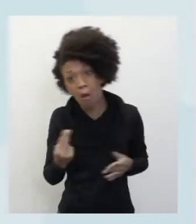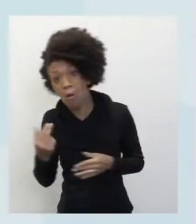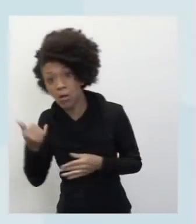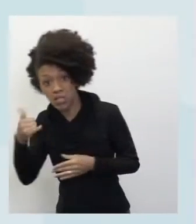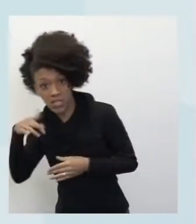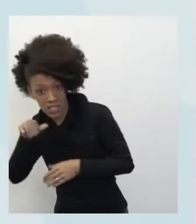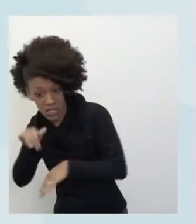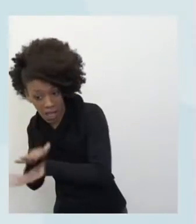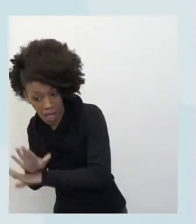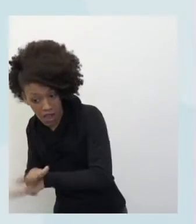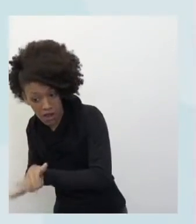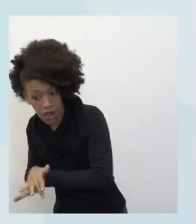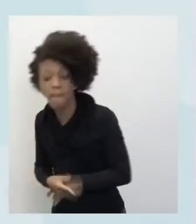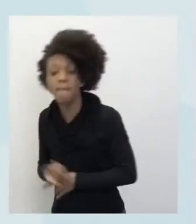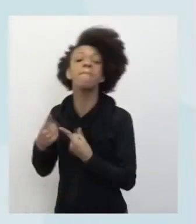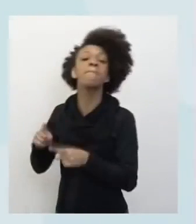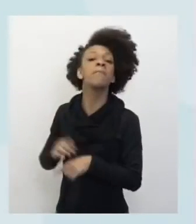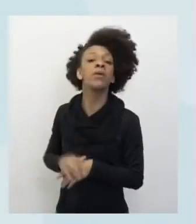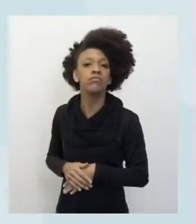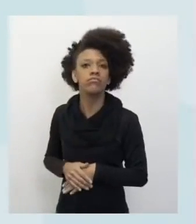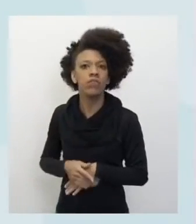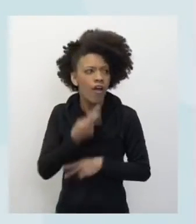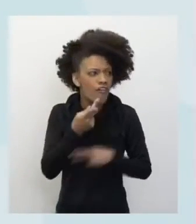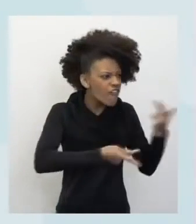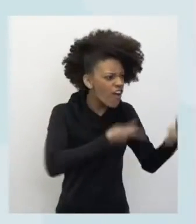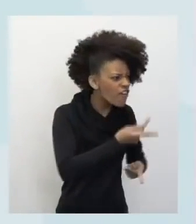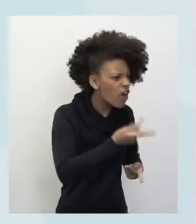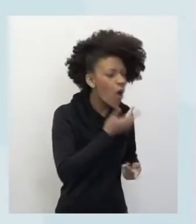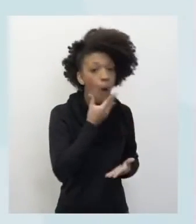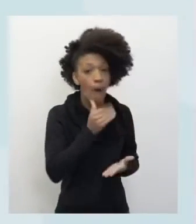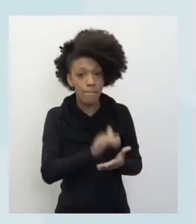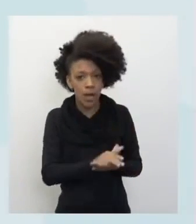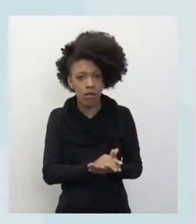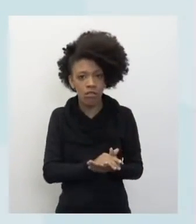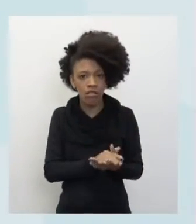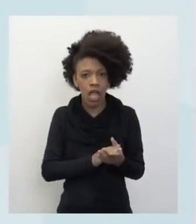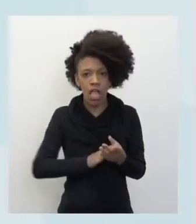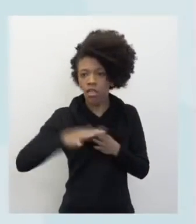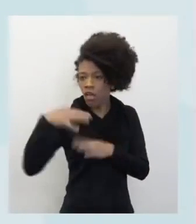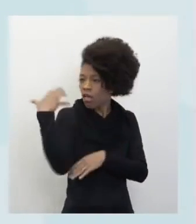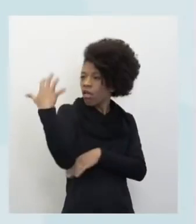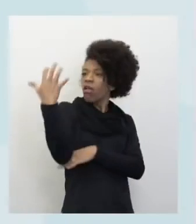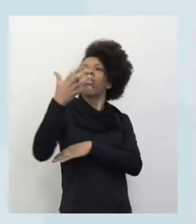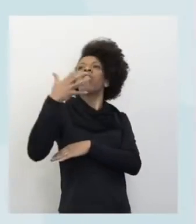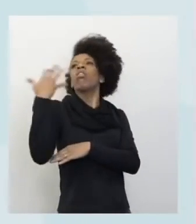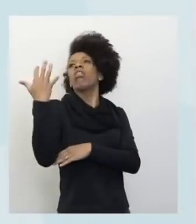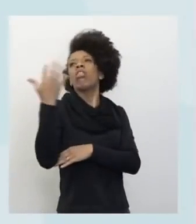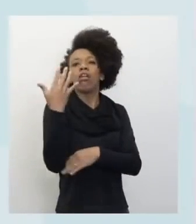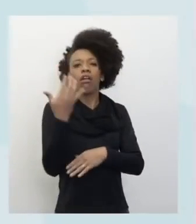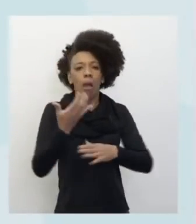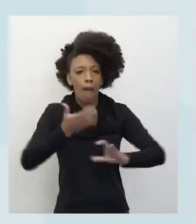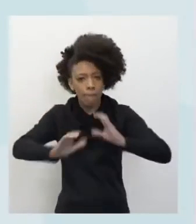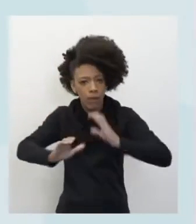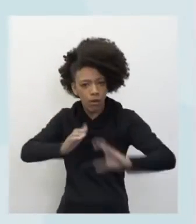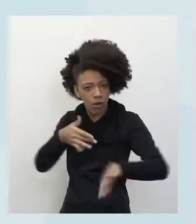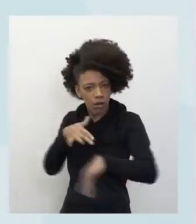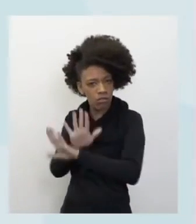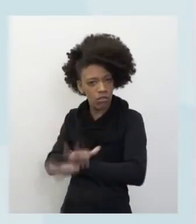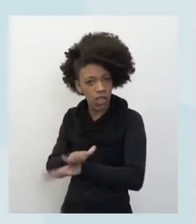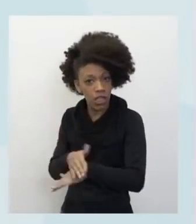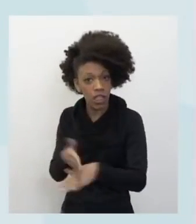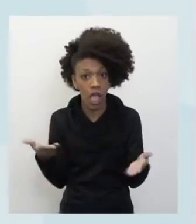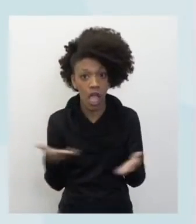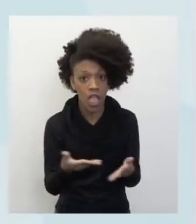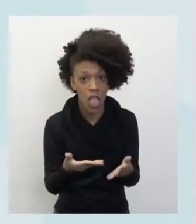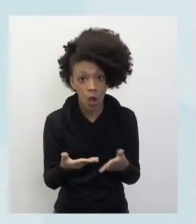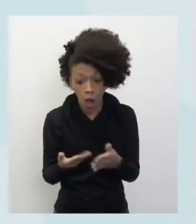tirar satisfações. Falava para todos que o marido havia sido enfeitiçado pelo canto da sereia e agora estava morando no